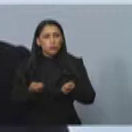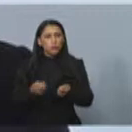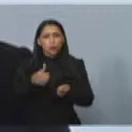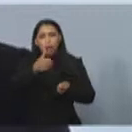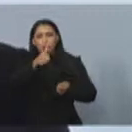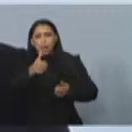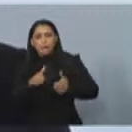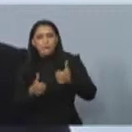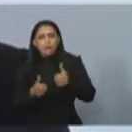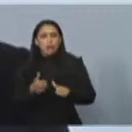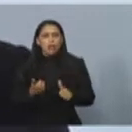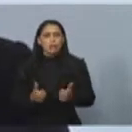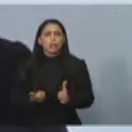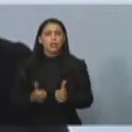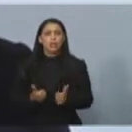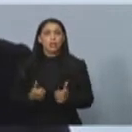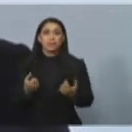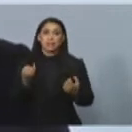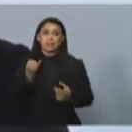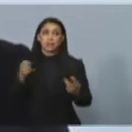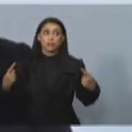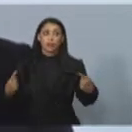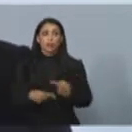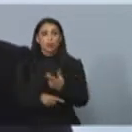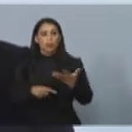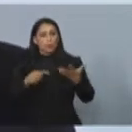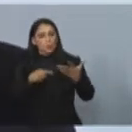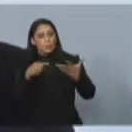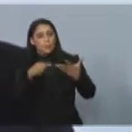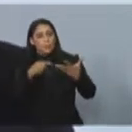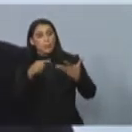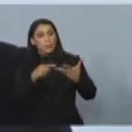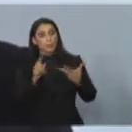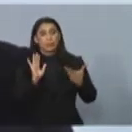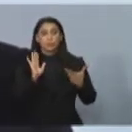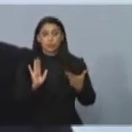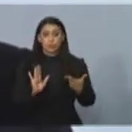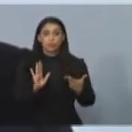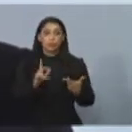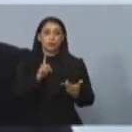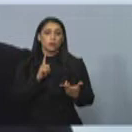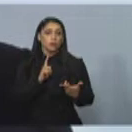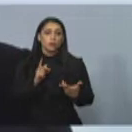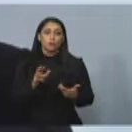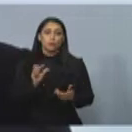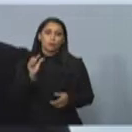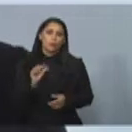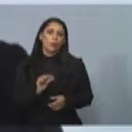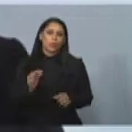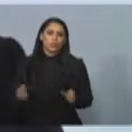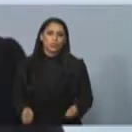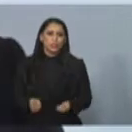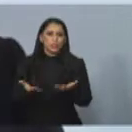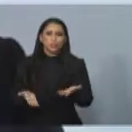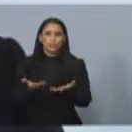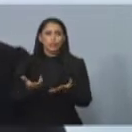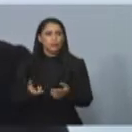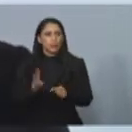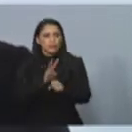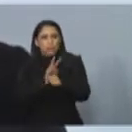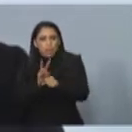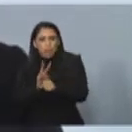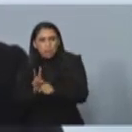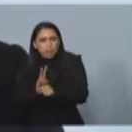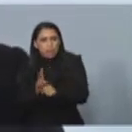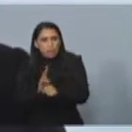eventuais violações a direitos fundamentais caso a caso. Isso inevitavelmente gera poucos incentivos para condutas de fiscalização,